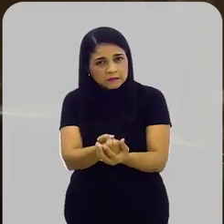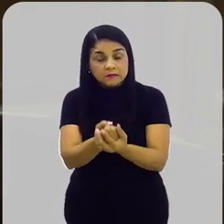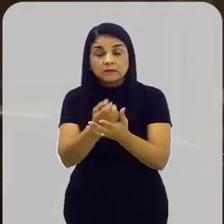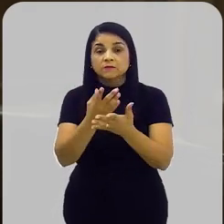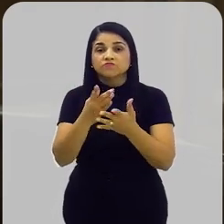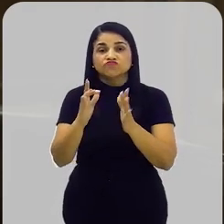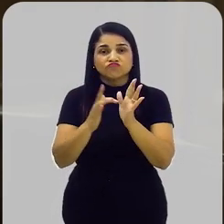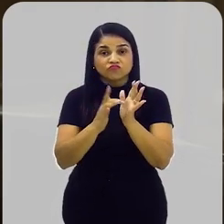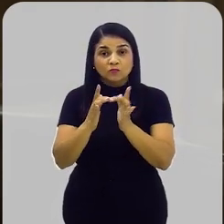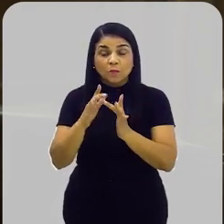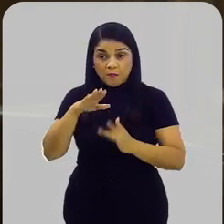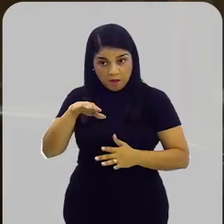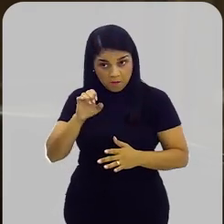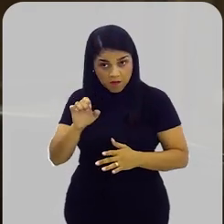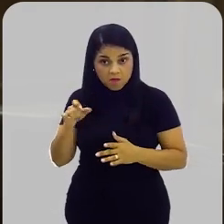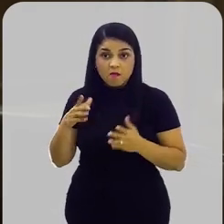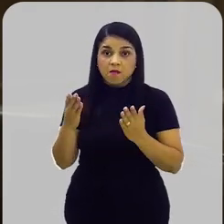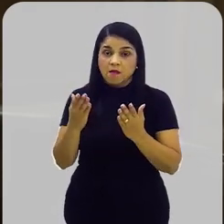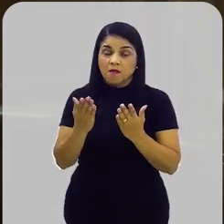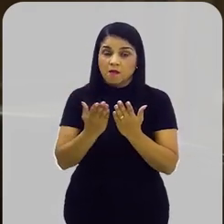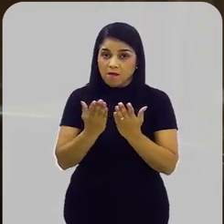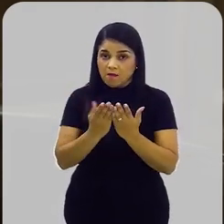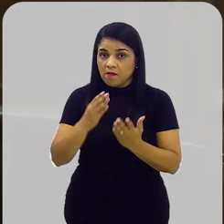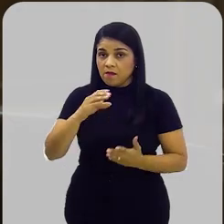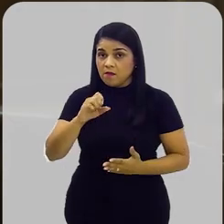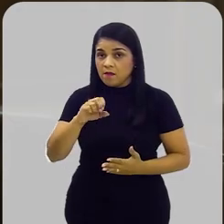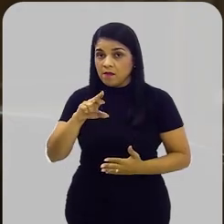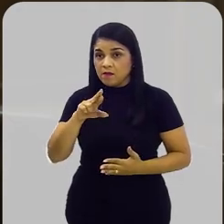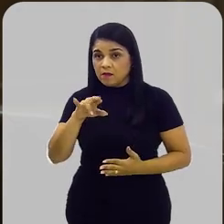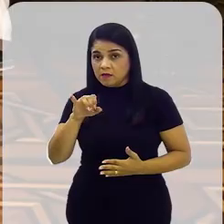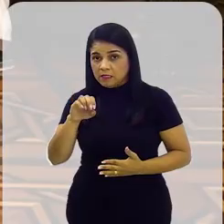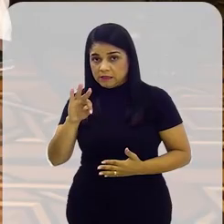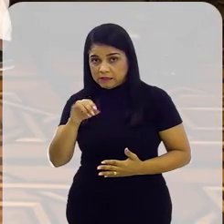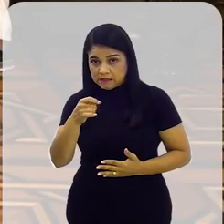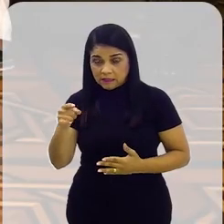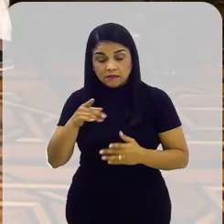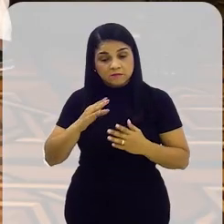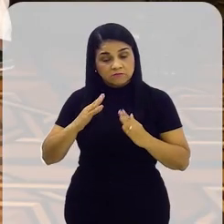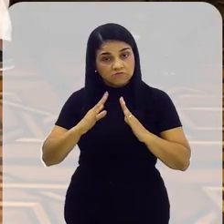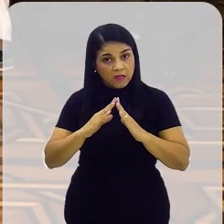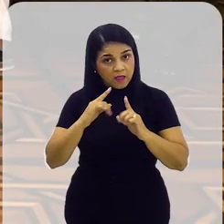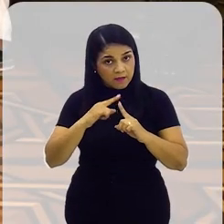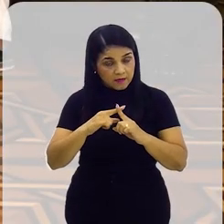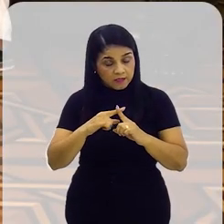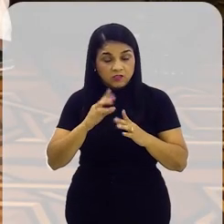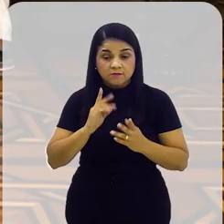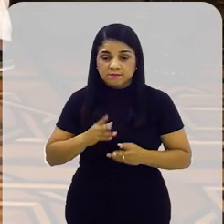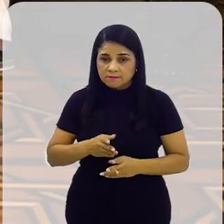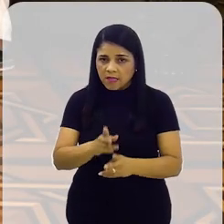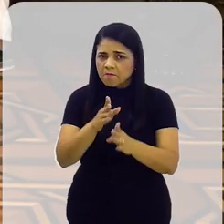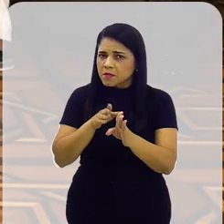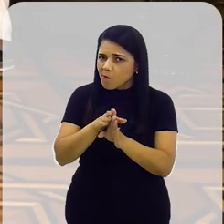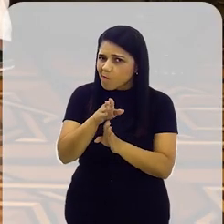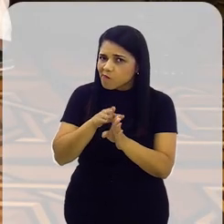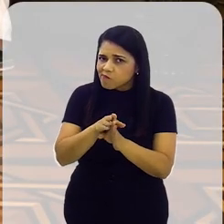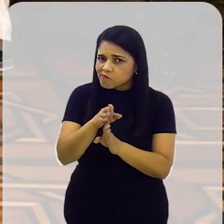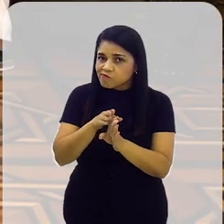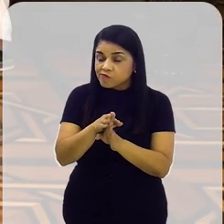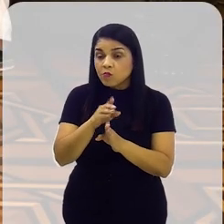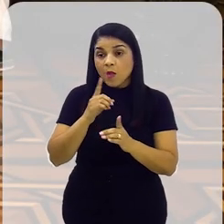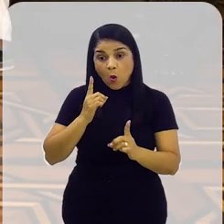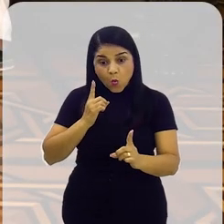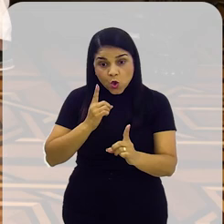Jesus. Deus. A minha mãe, ela é cristã, ela sempre criou a gente dentro da igreja, né, a gente sempre teve esses princípios, só que